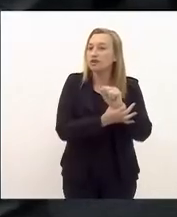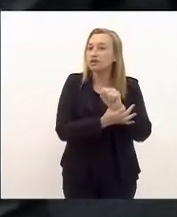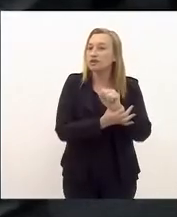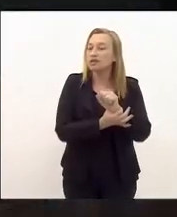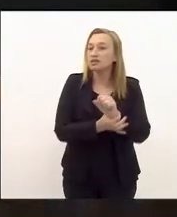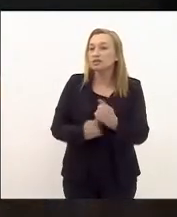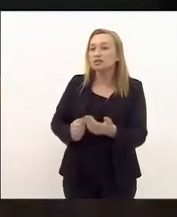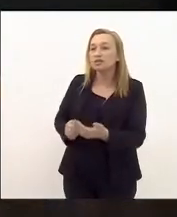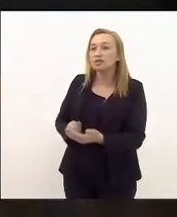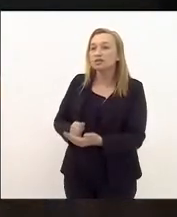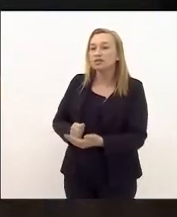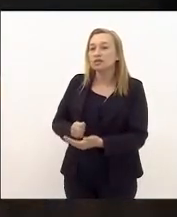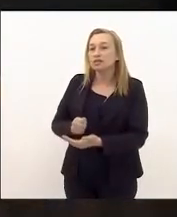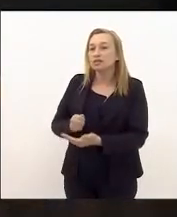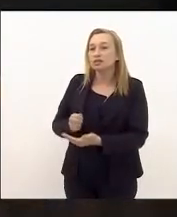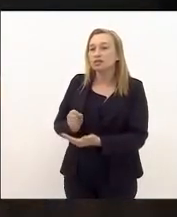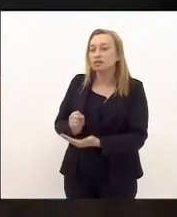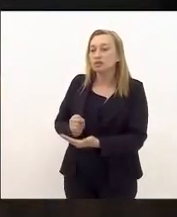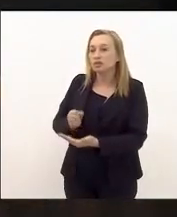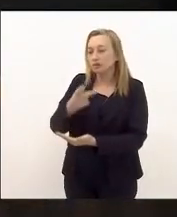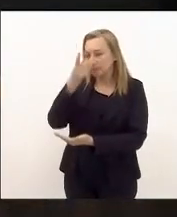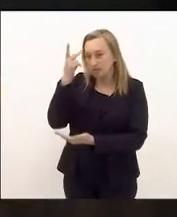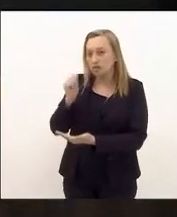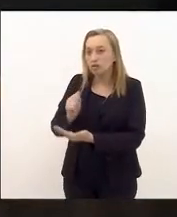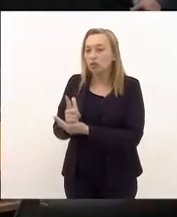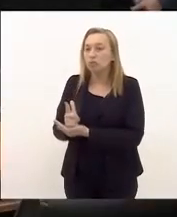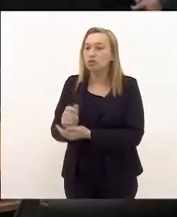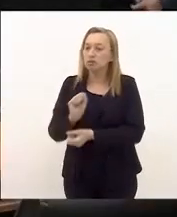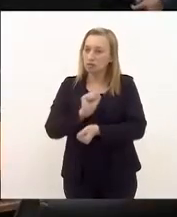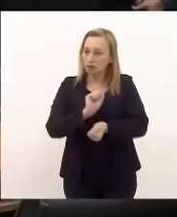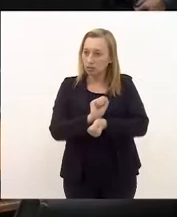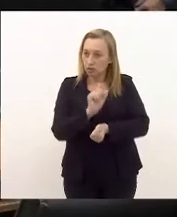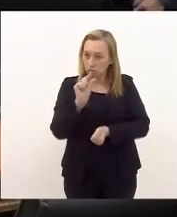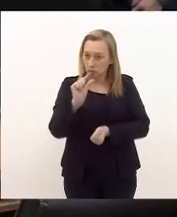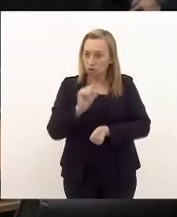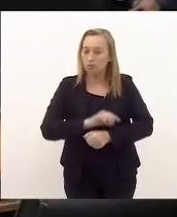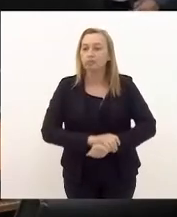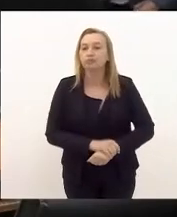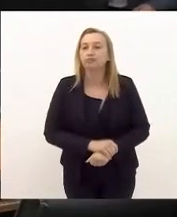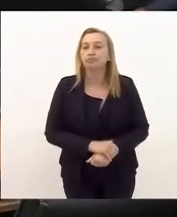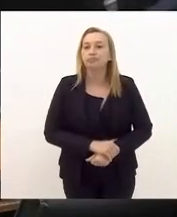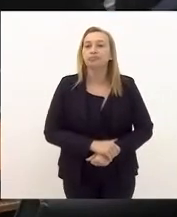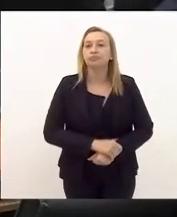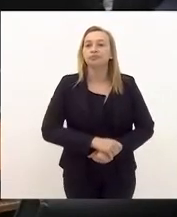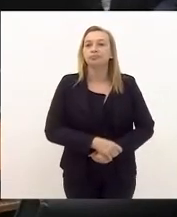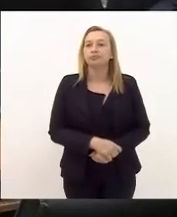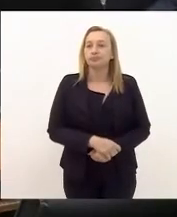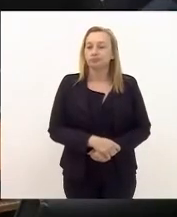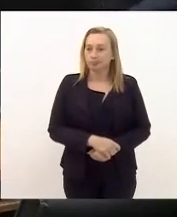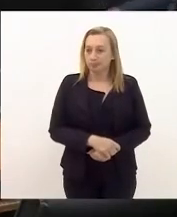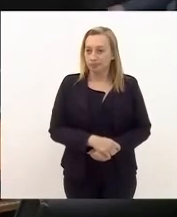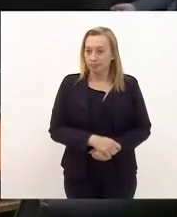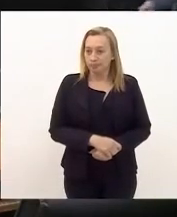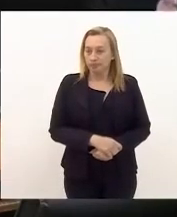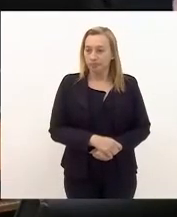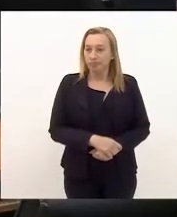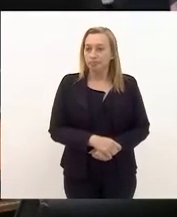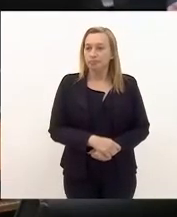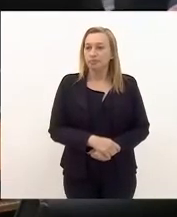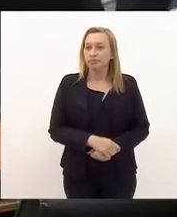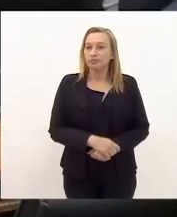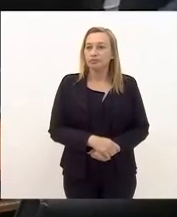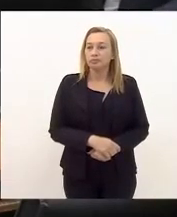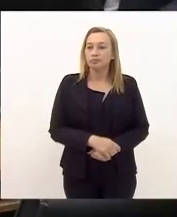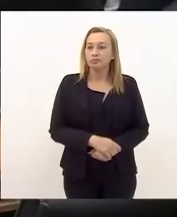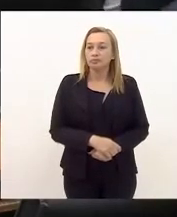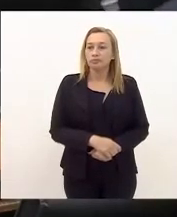consumidor. Só um minutinho, deputado. Se eu terminar essa votação, já declaro. Não. Não sei agora o